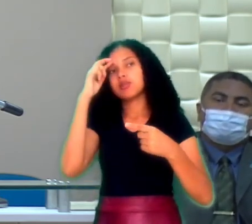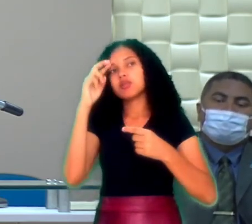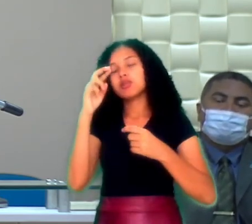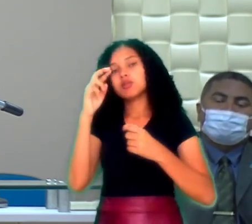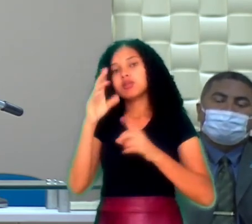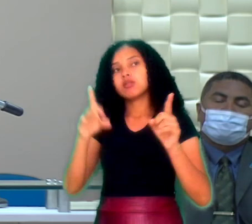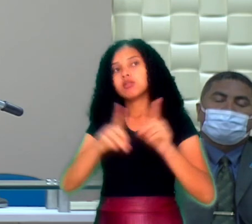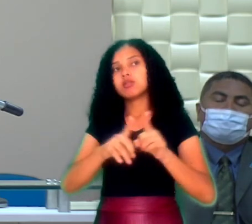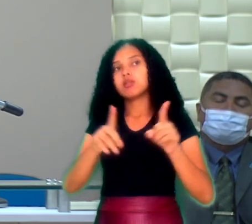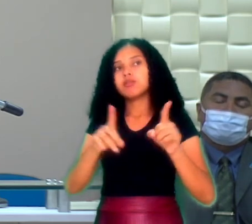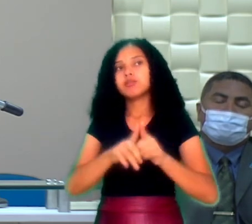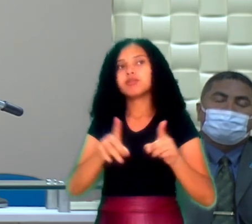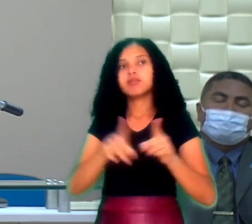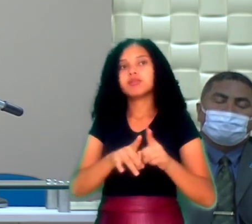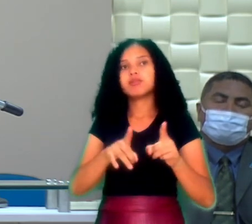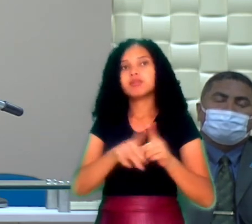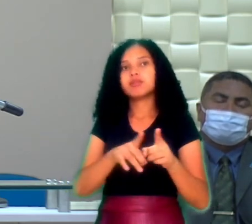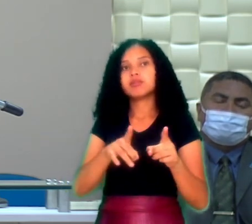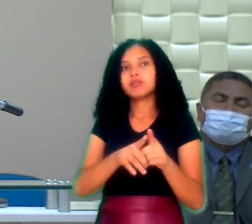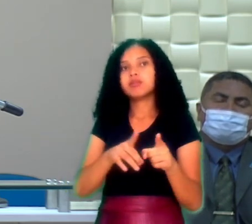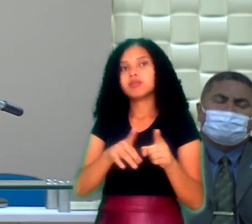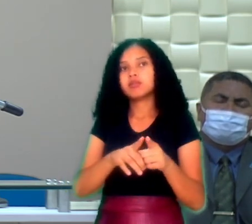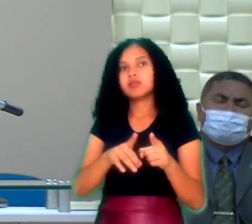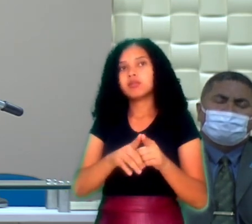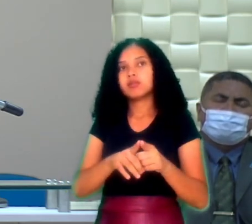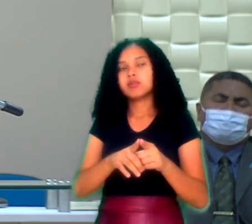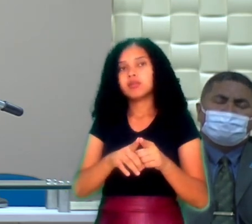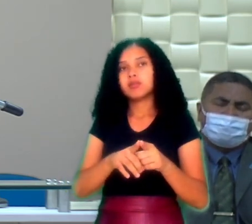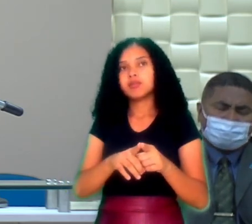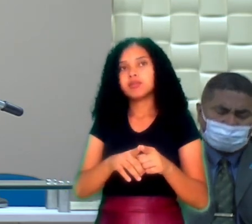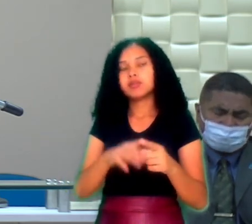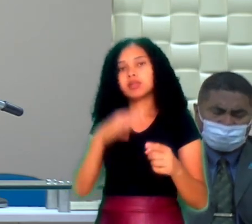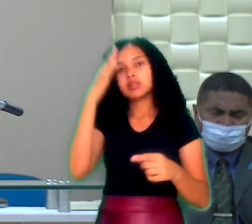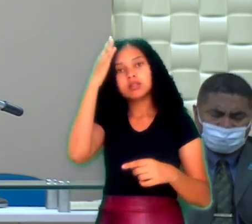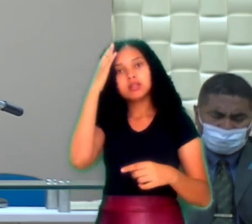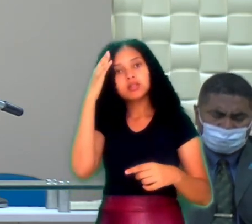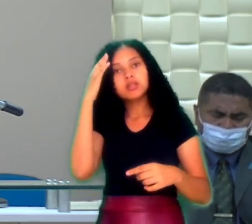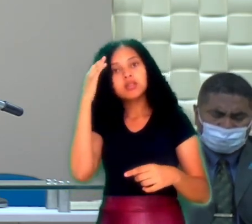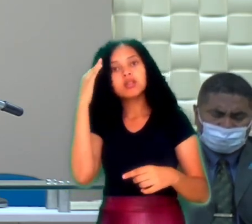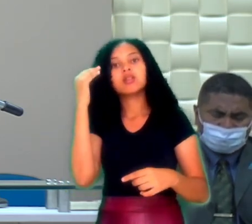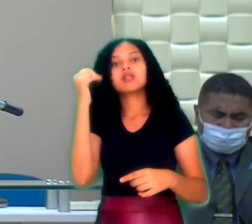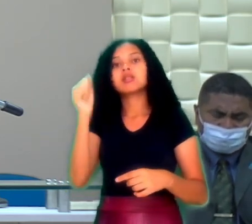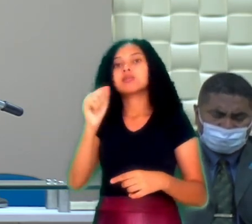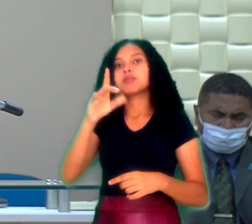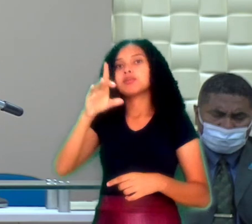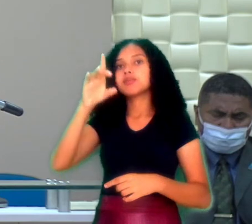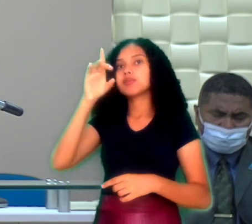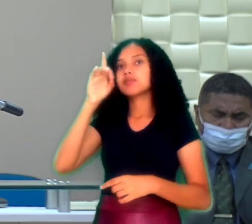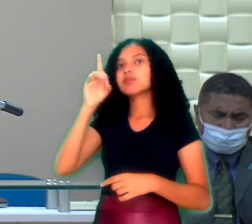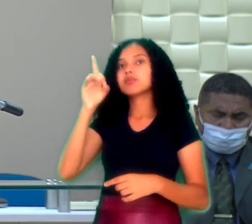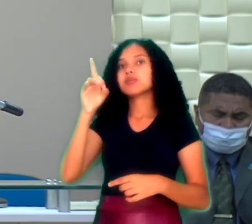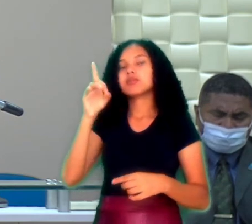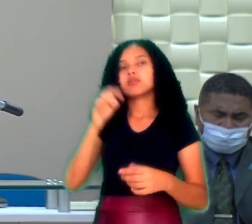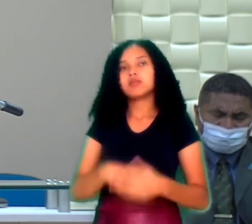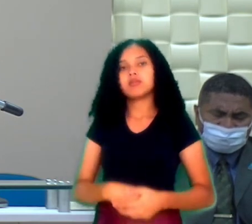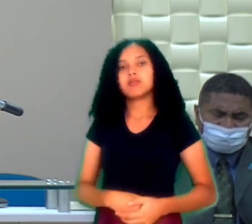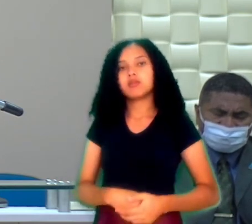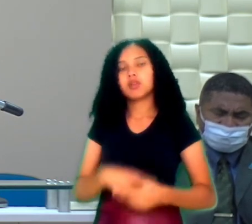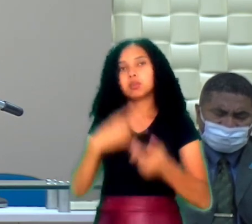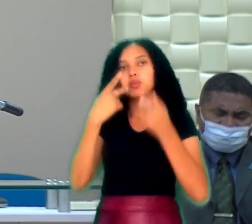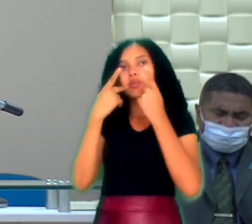dele, parece que ele era careca mesmo. E aí o sol, aí o Senhor, ainda por graça,